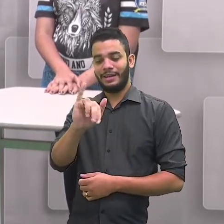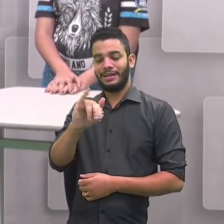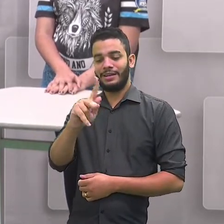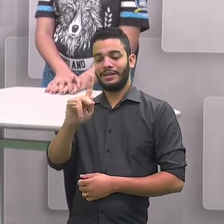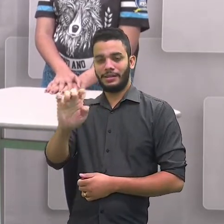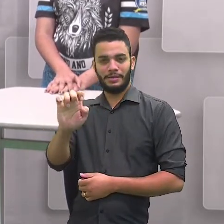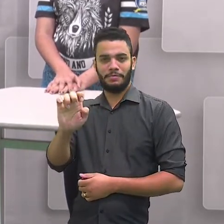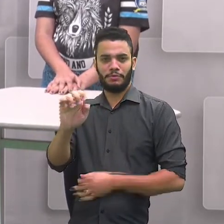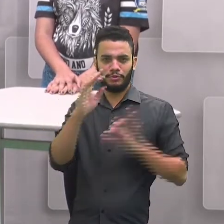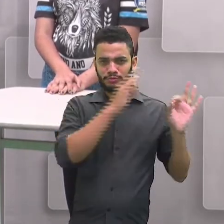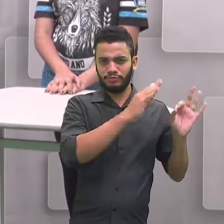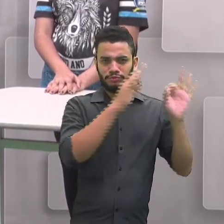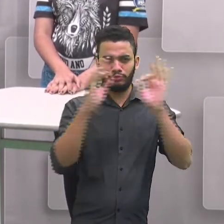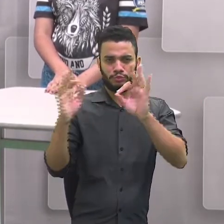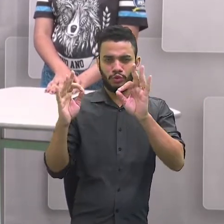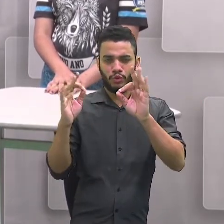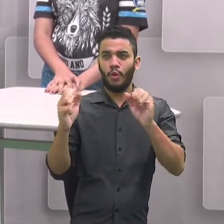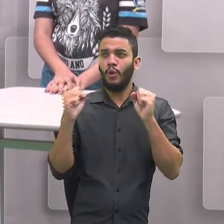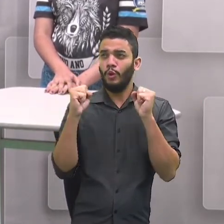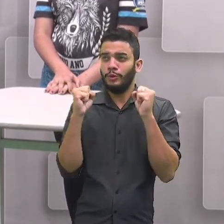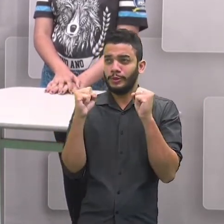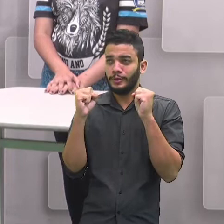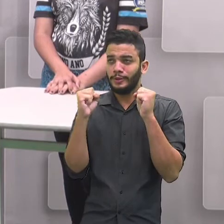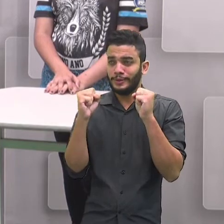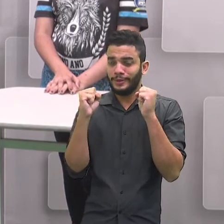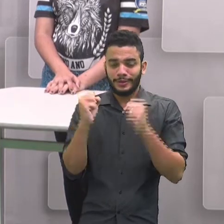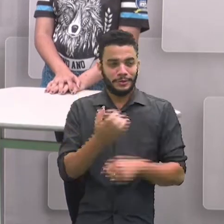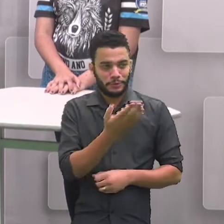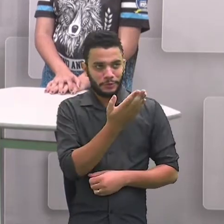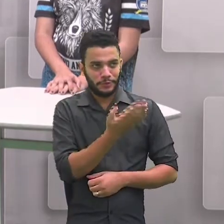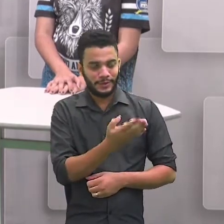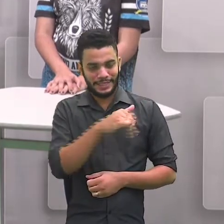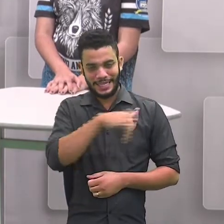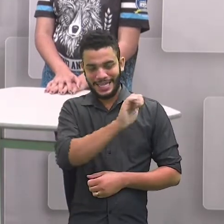que está aqui na torcida pela Yasmin, tá, gente?